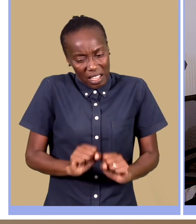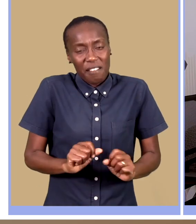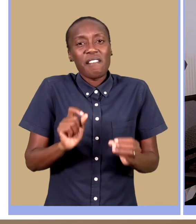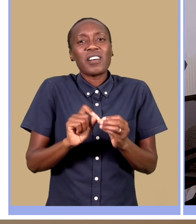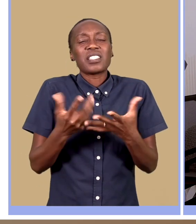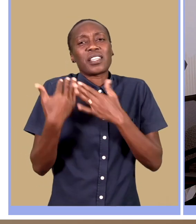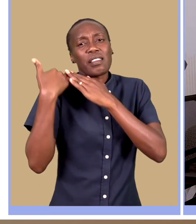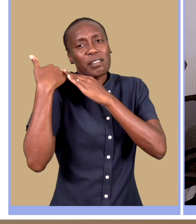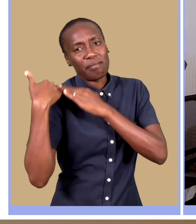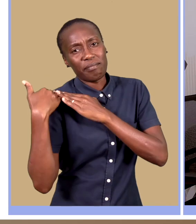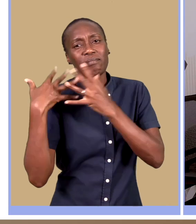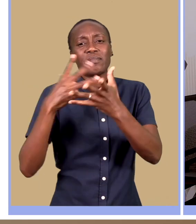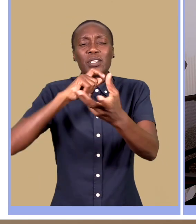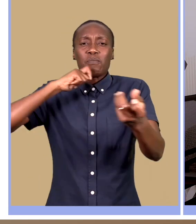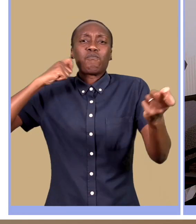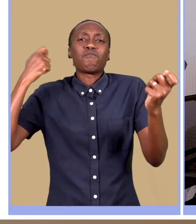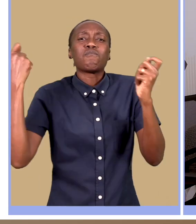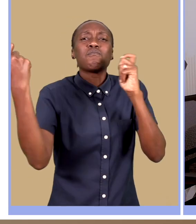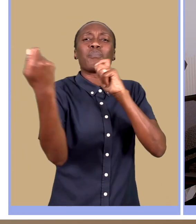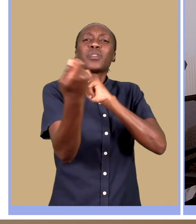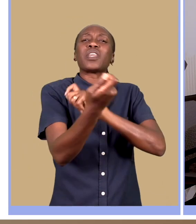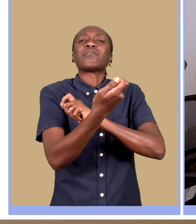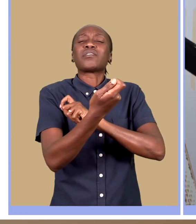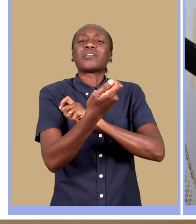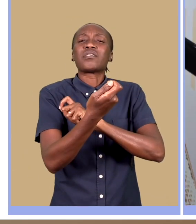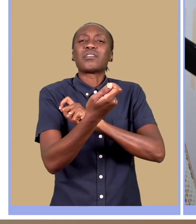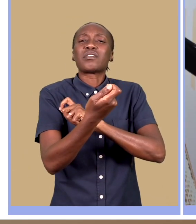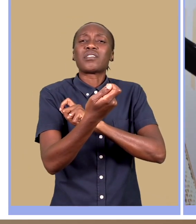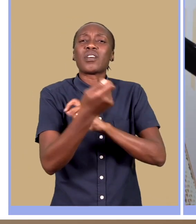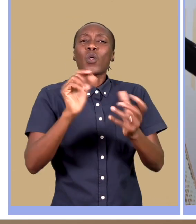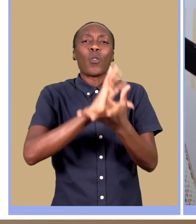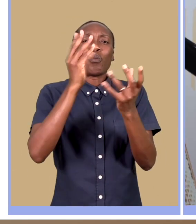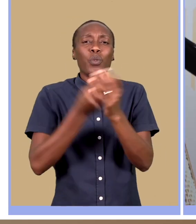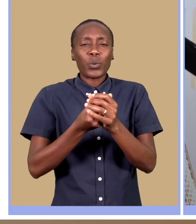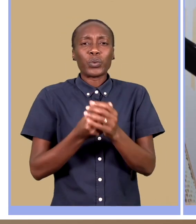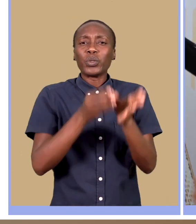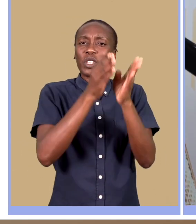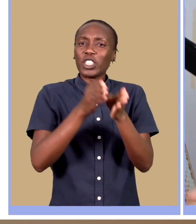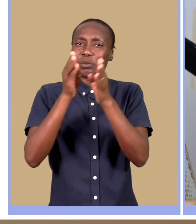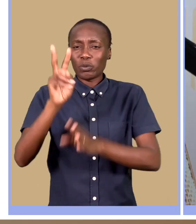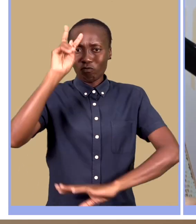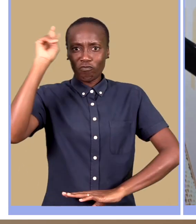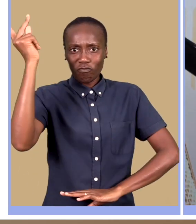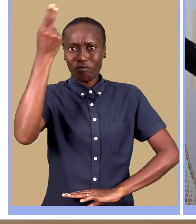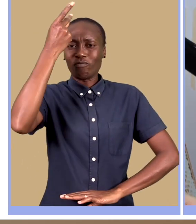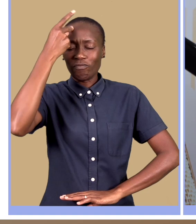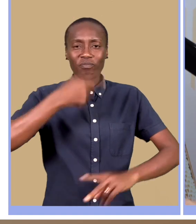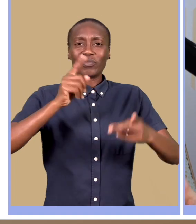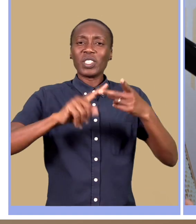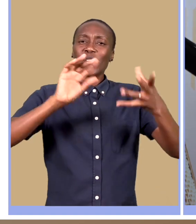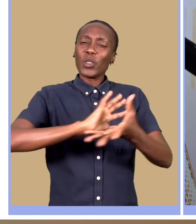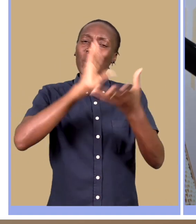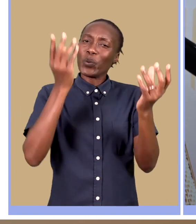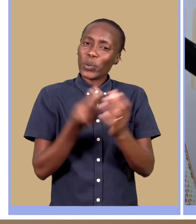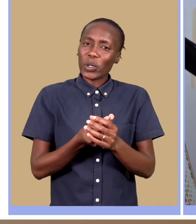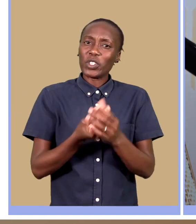dos atores dessa mudança de comportamento, de mentalidade, mas juntamente com todos os atores, não é,